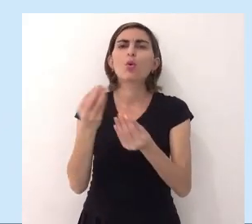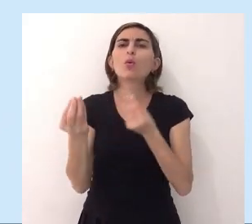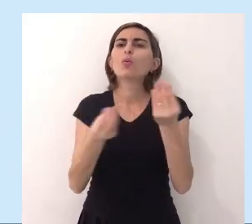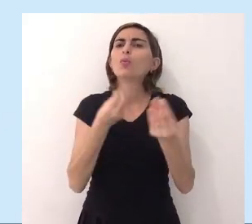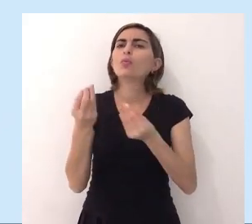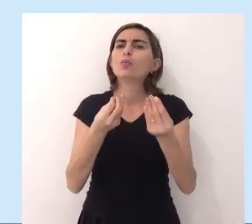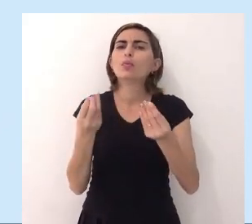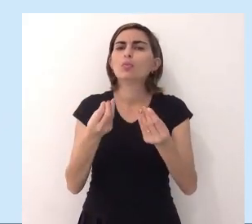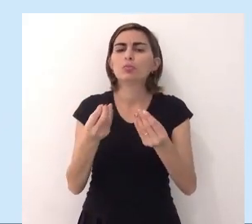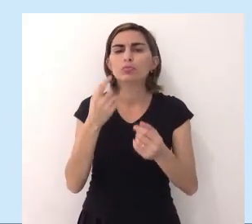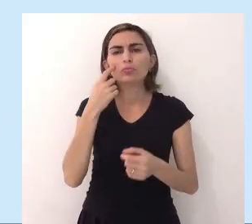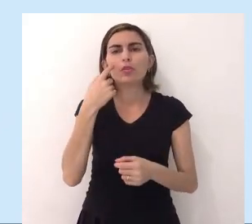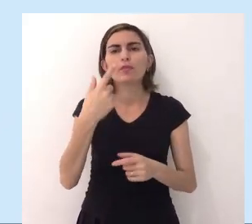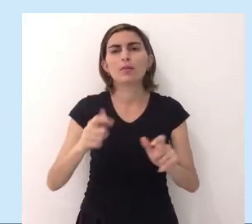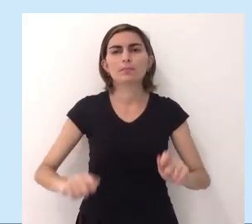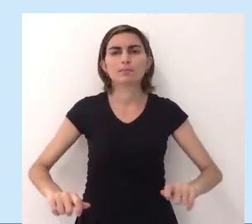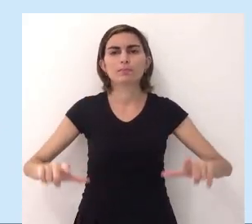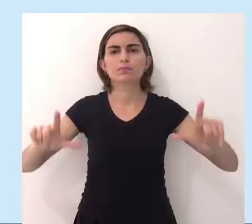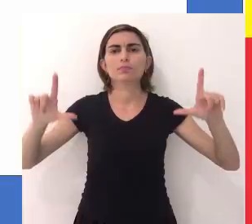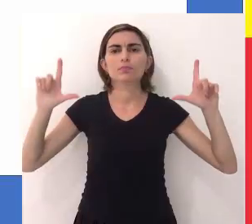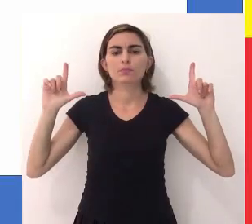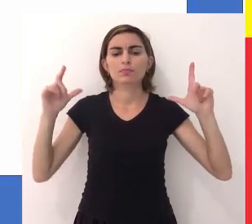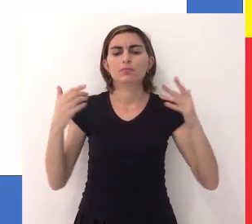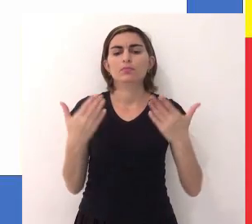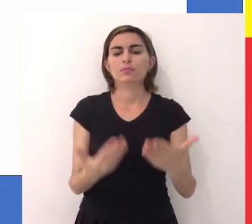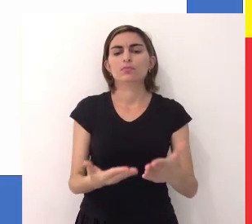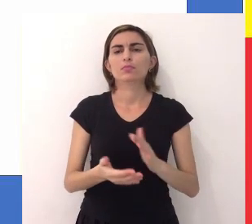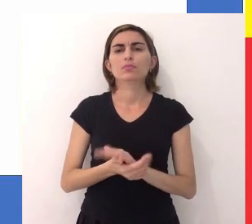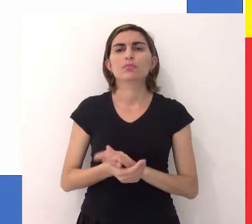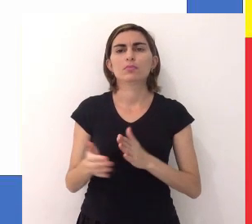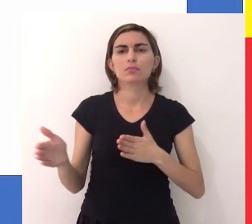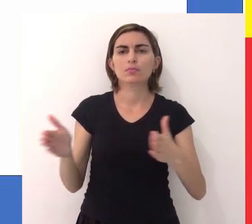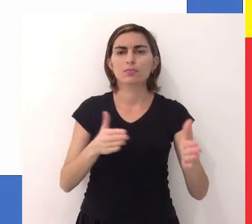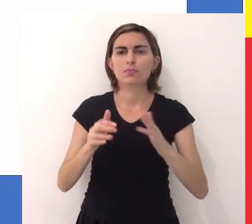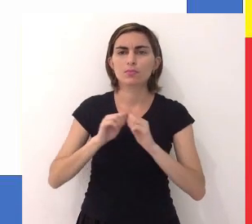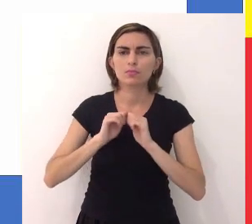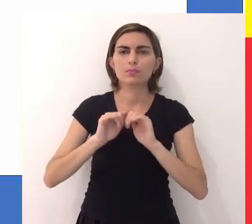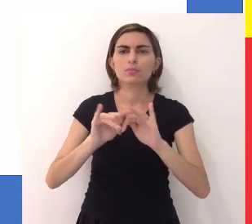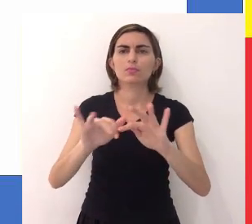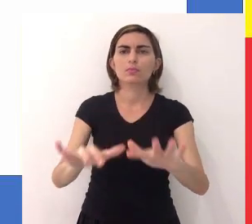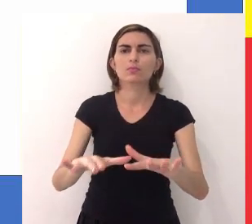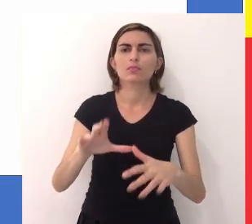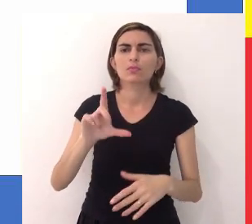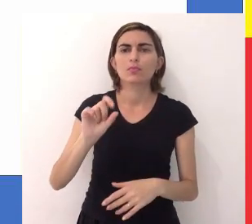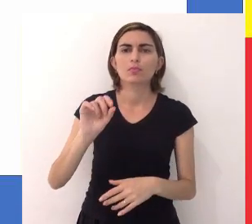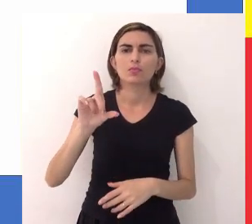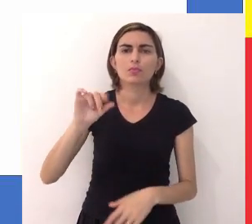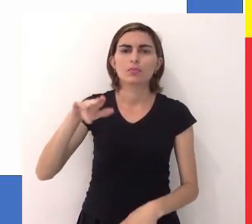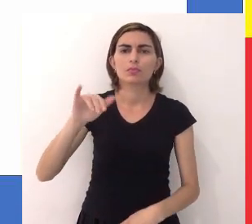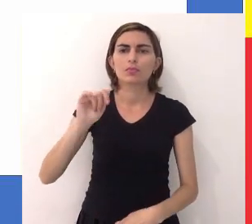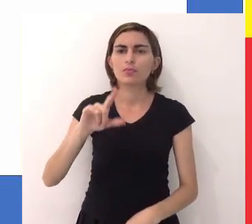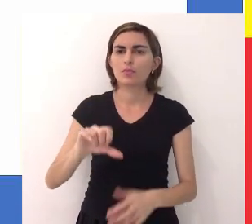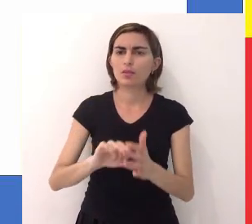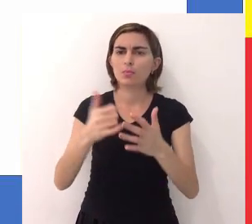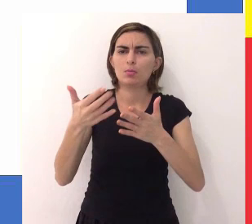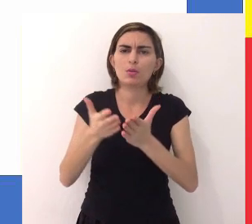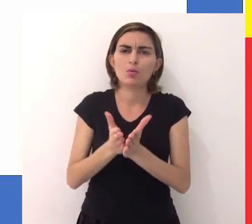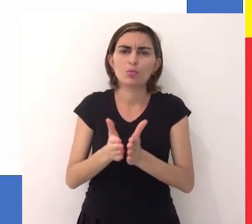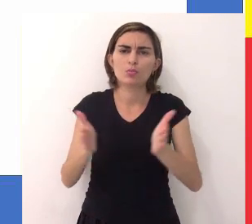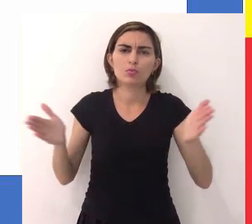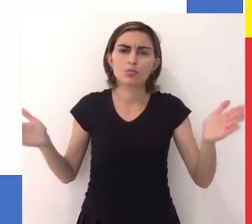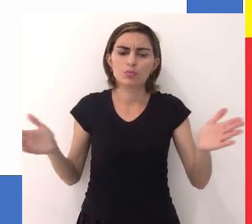como eram essas embarcações? Observe aí na tela, tá? Embarcações no período de expansão colonial. Vocês veem aí as primeiras embarcações